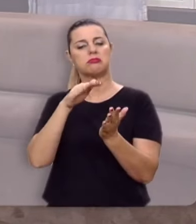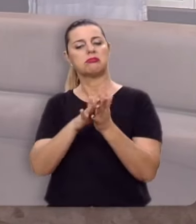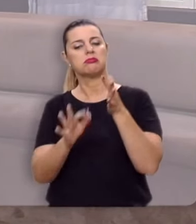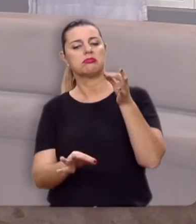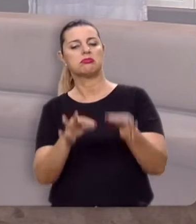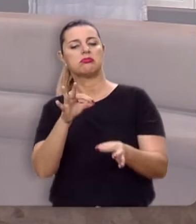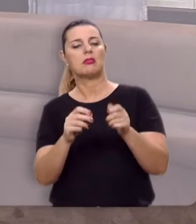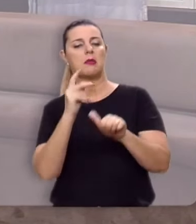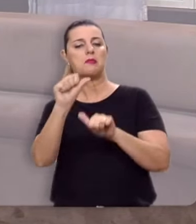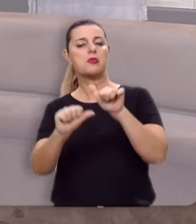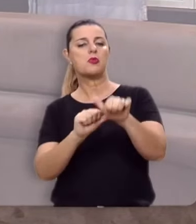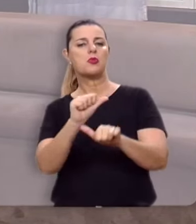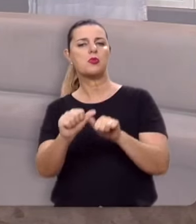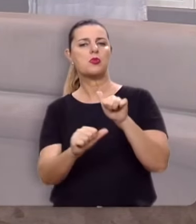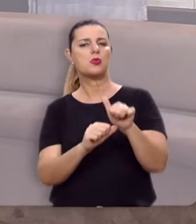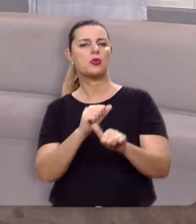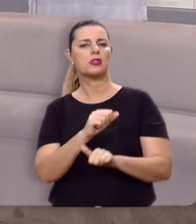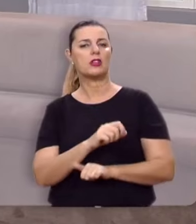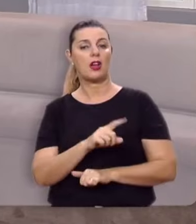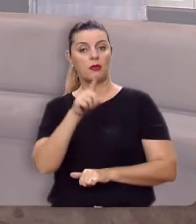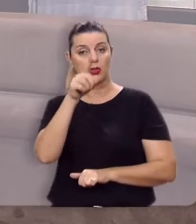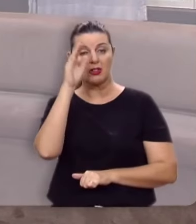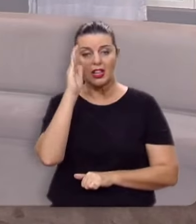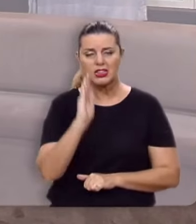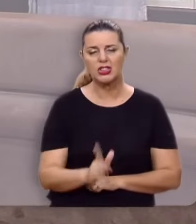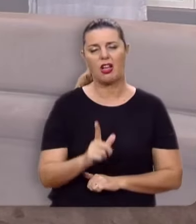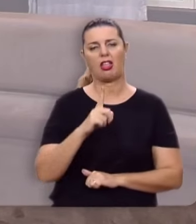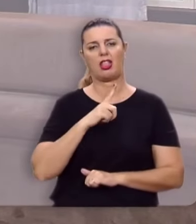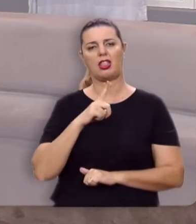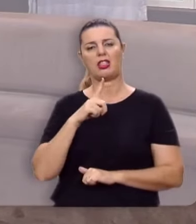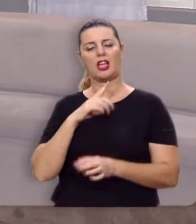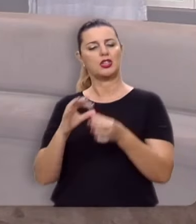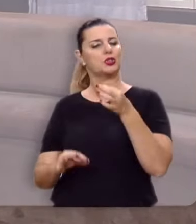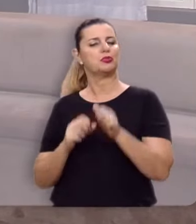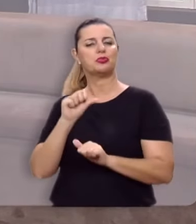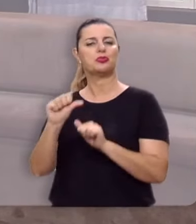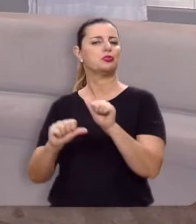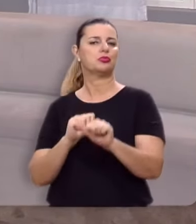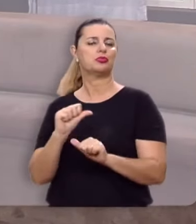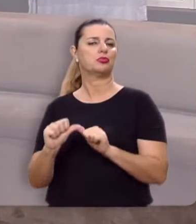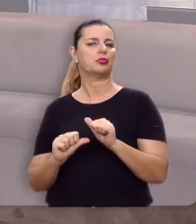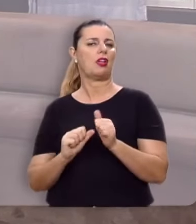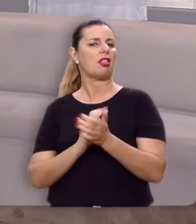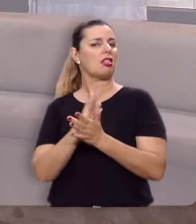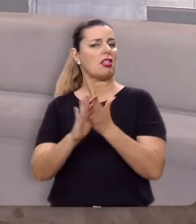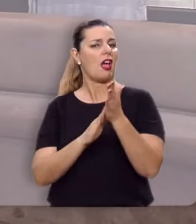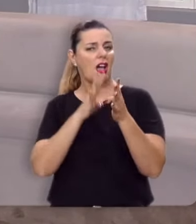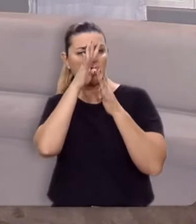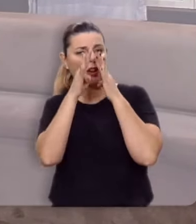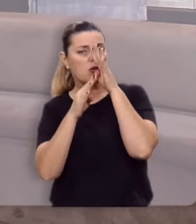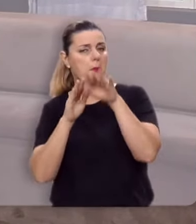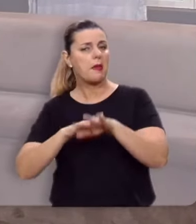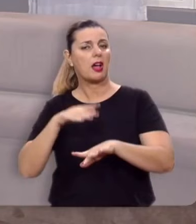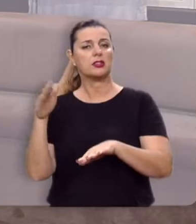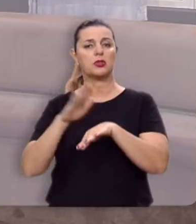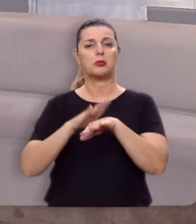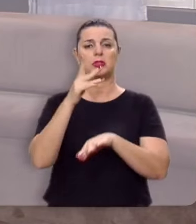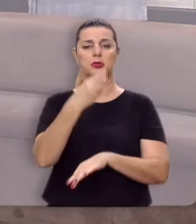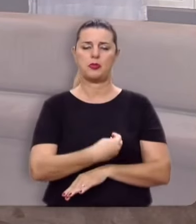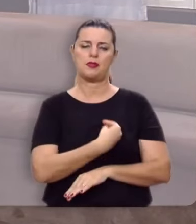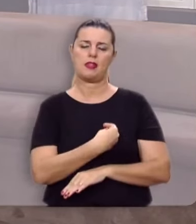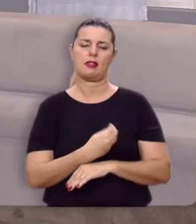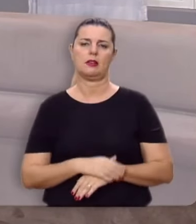mudar este veredito. Você está justificado. Nenhuma condenação pesa mais sobre a